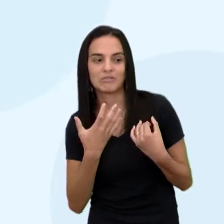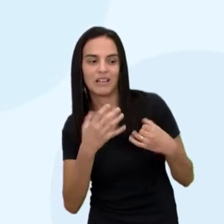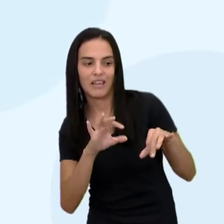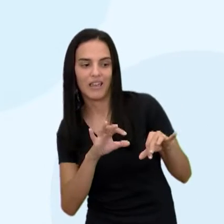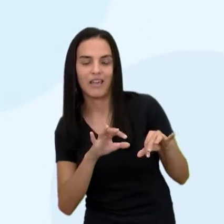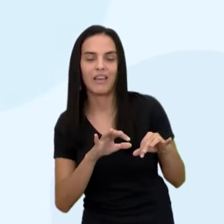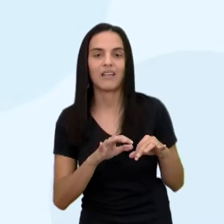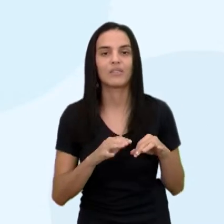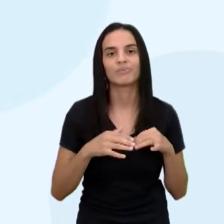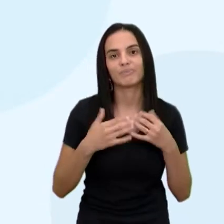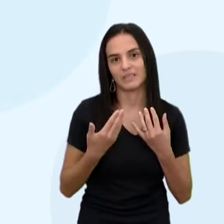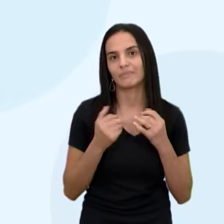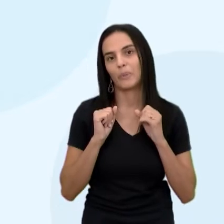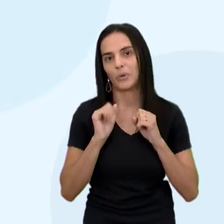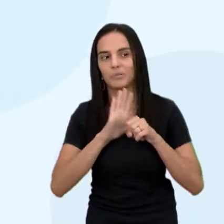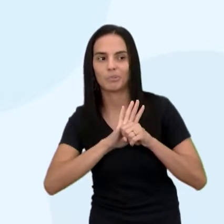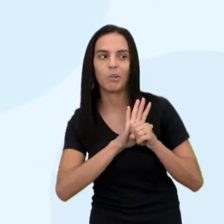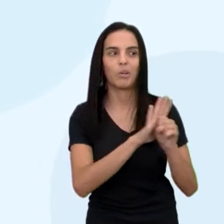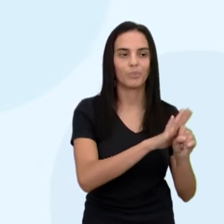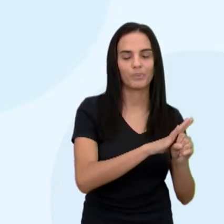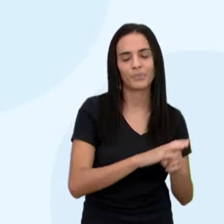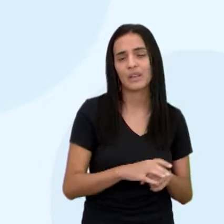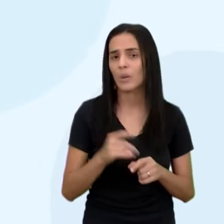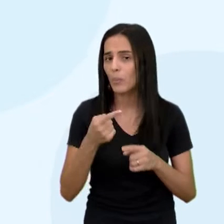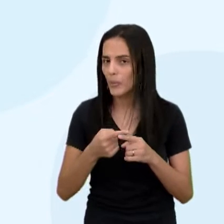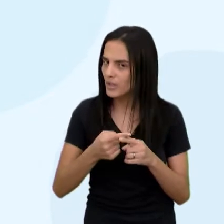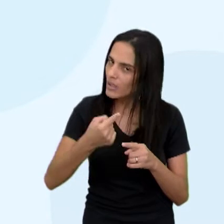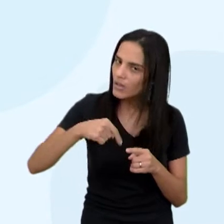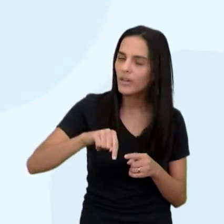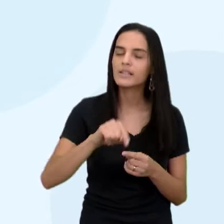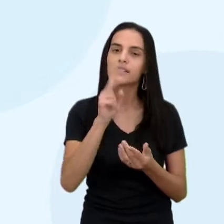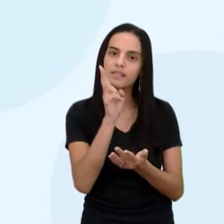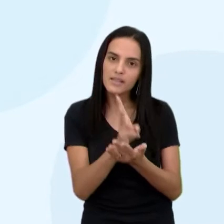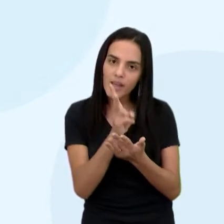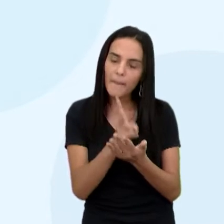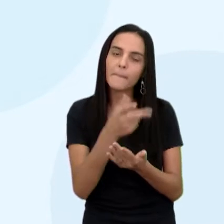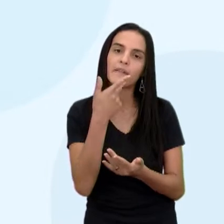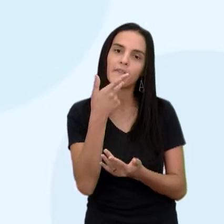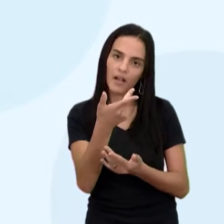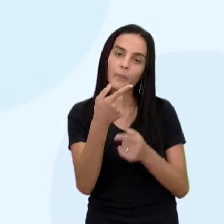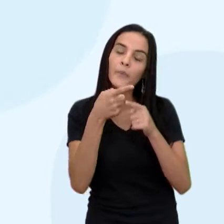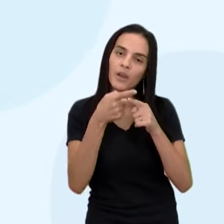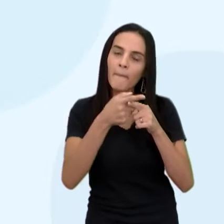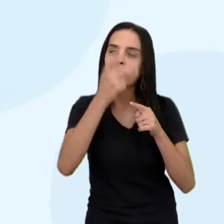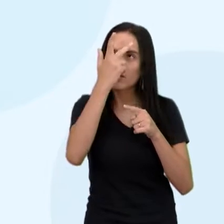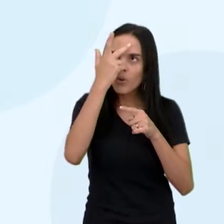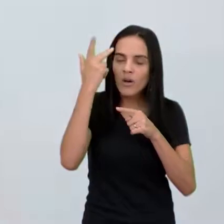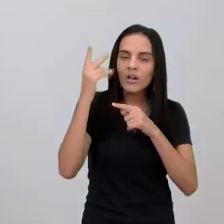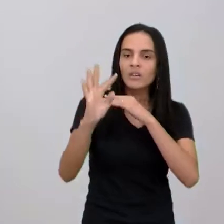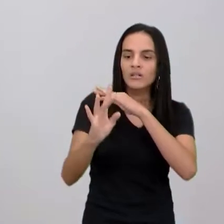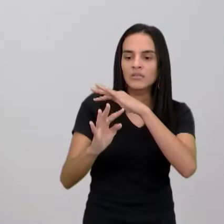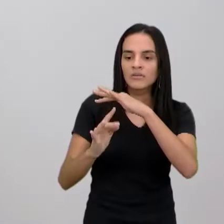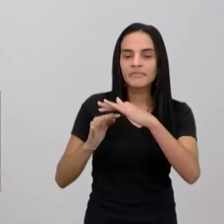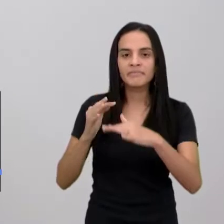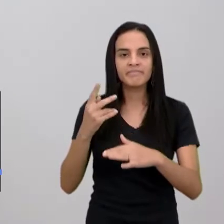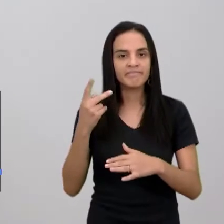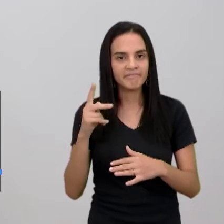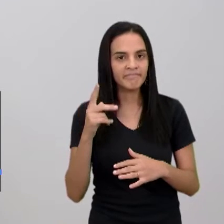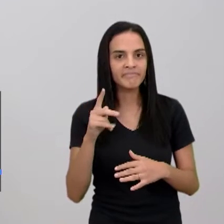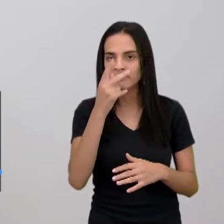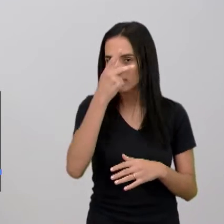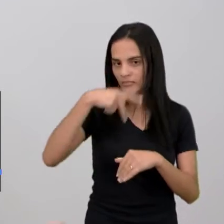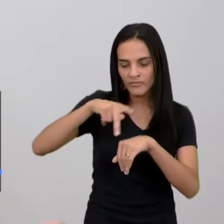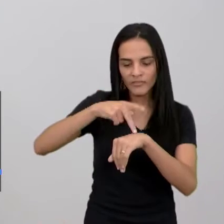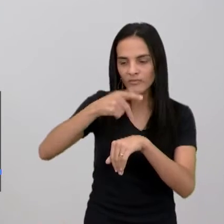e discriminação. E por que a gente insiste nisso? Porque o refugiado, né, Pri? Ele é um estrangeiro.